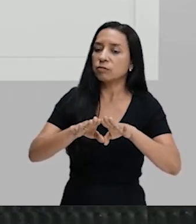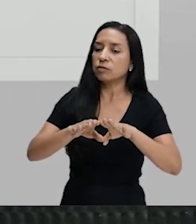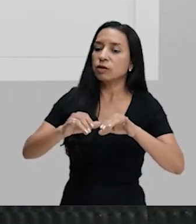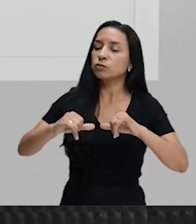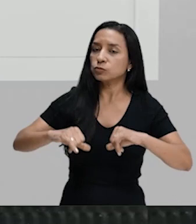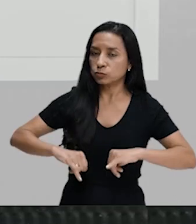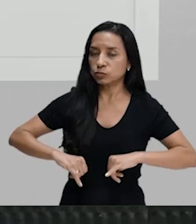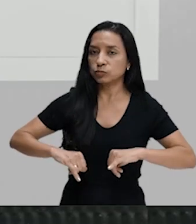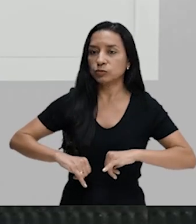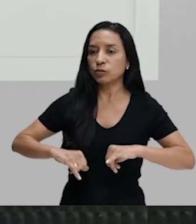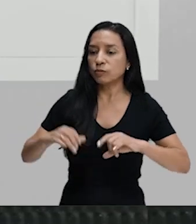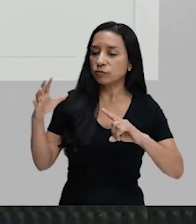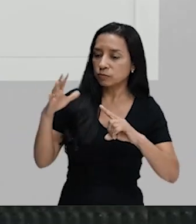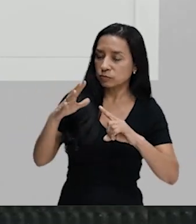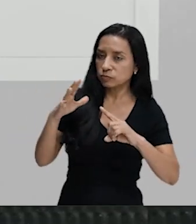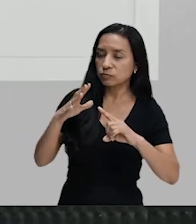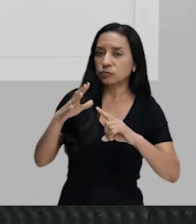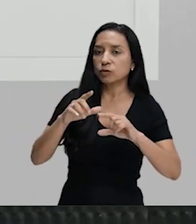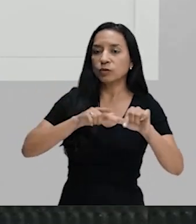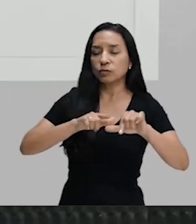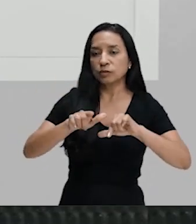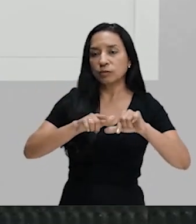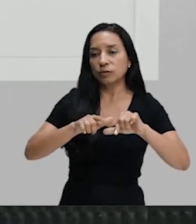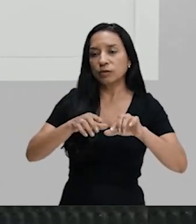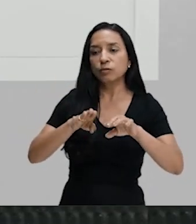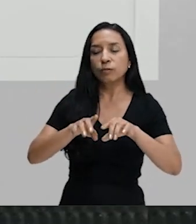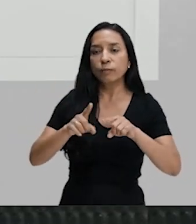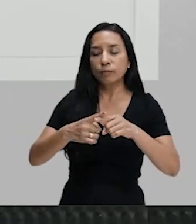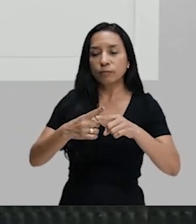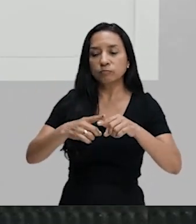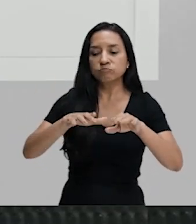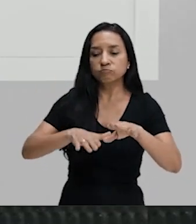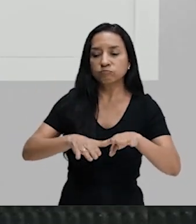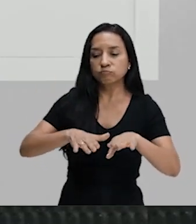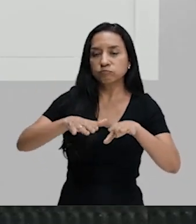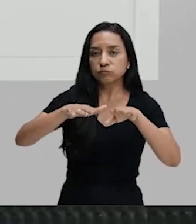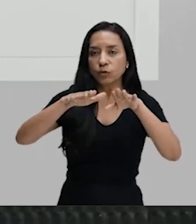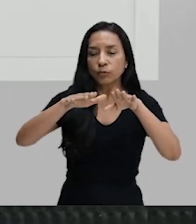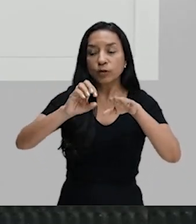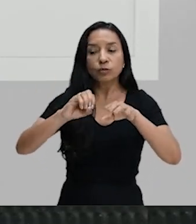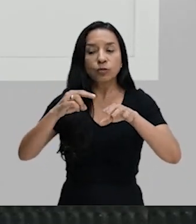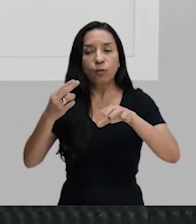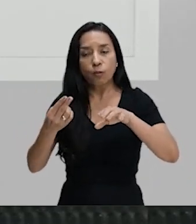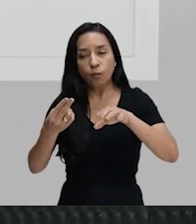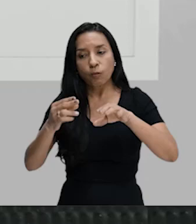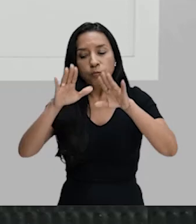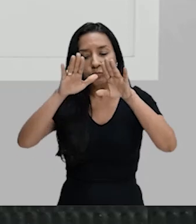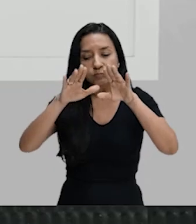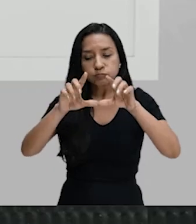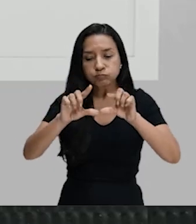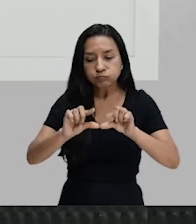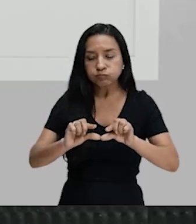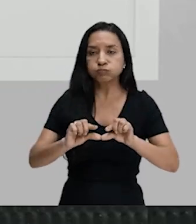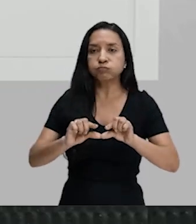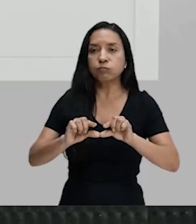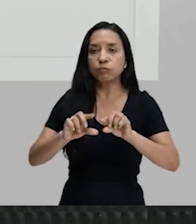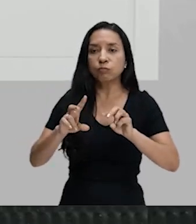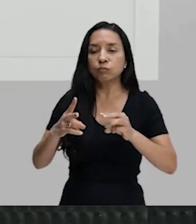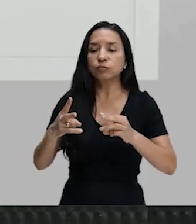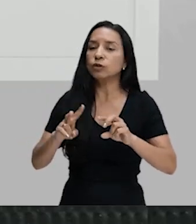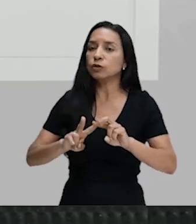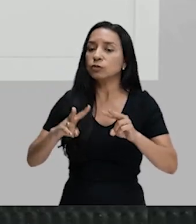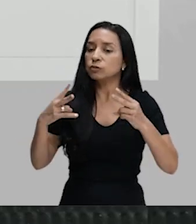É isso? Então o trabalho é justamente por conta do aumento ou da diminuição do seu volume. Certo? E vimos também